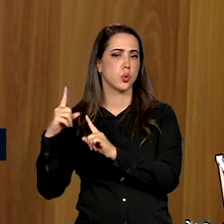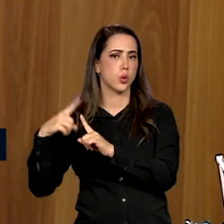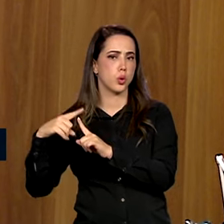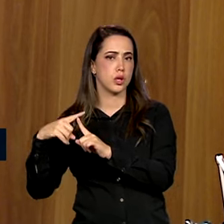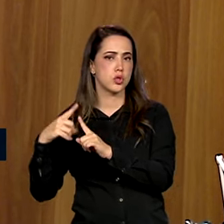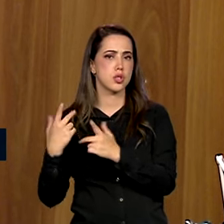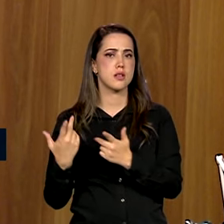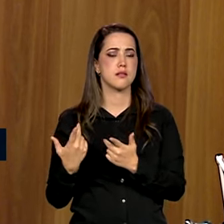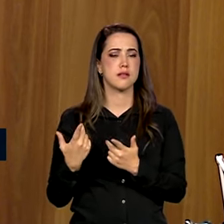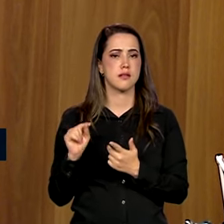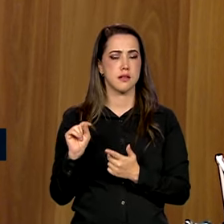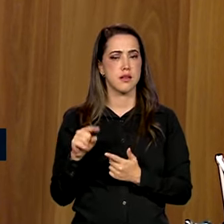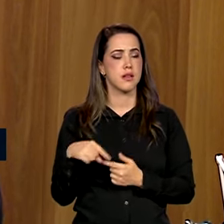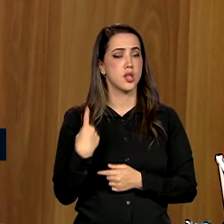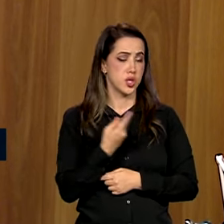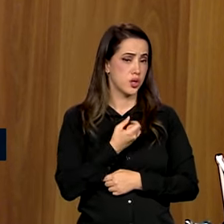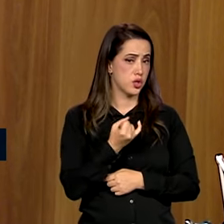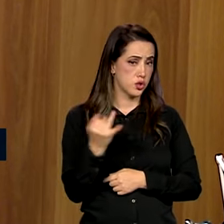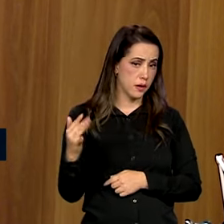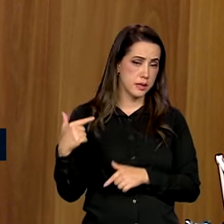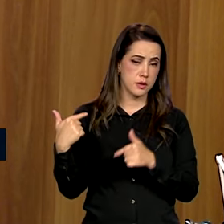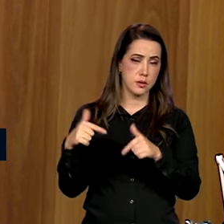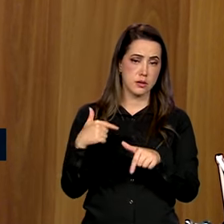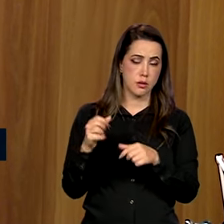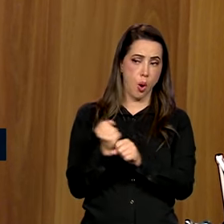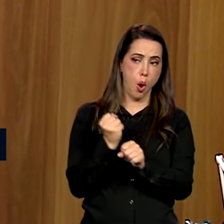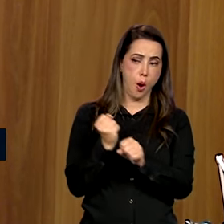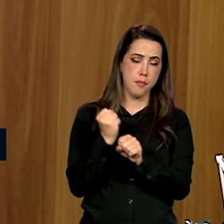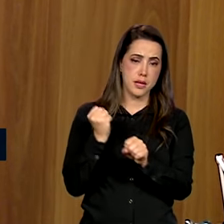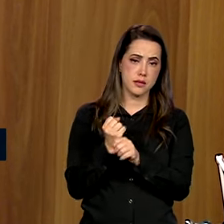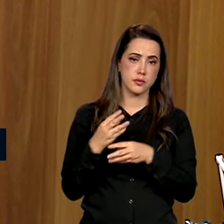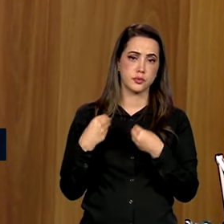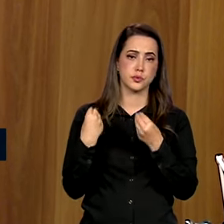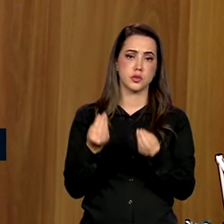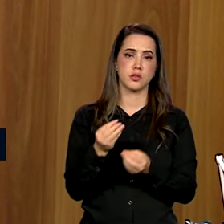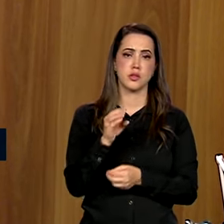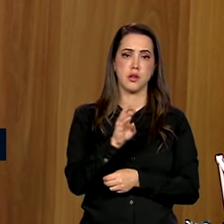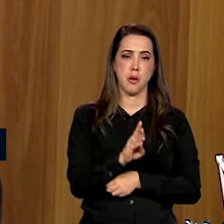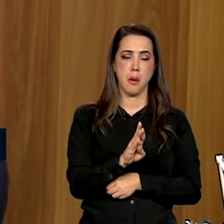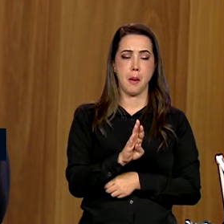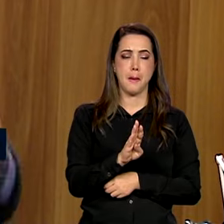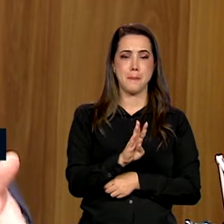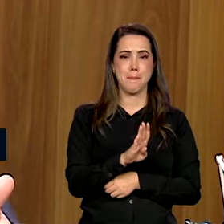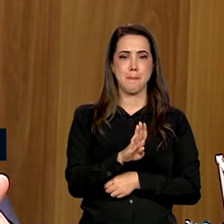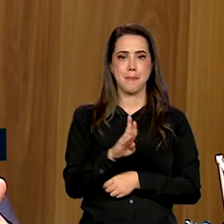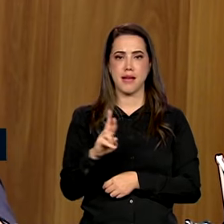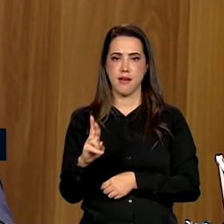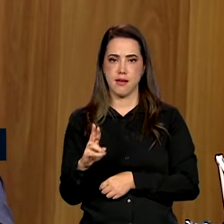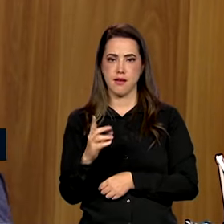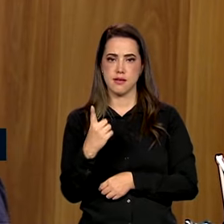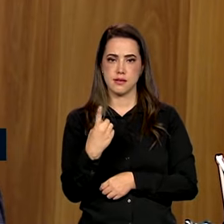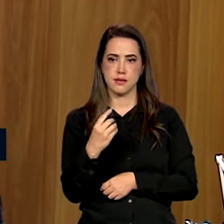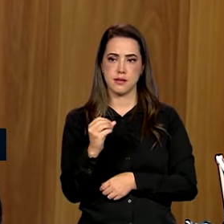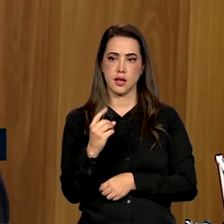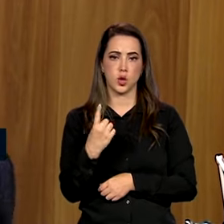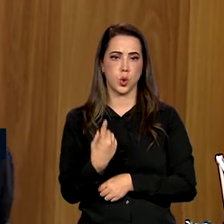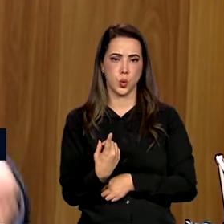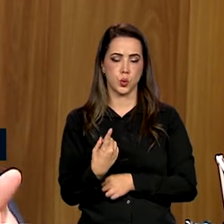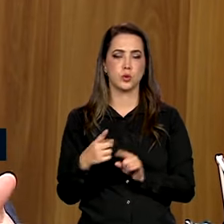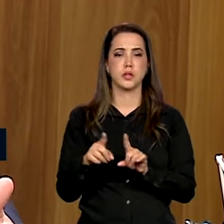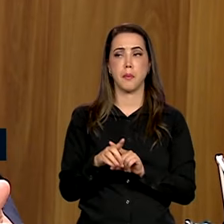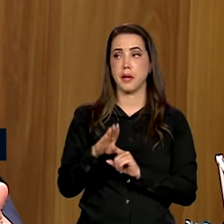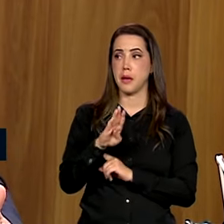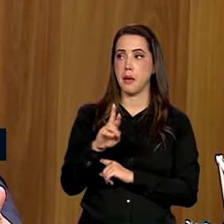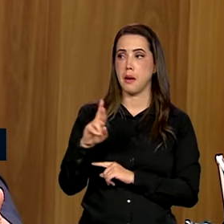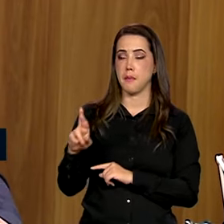Nós temos muitas entregas na duplicação da br-101 no nordeste a duplicação da br-116 o